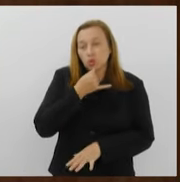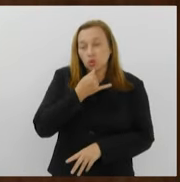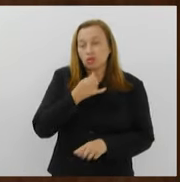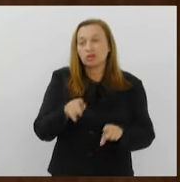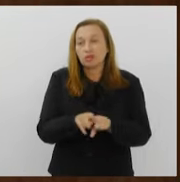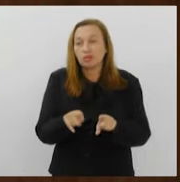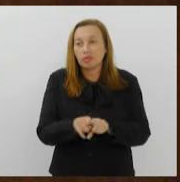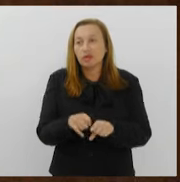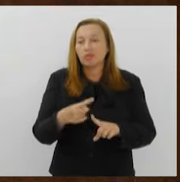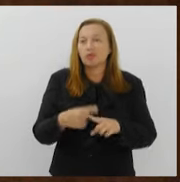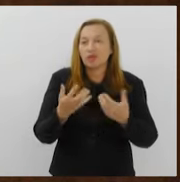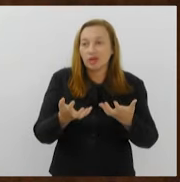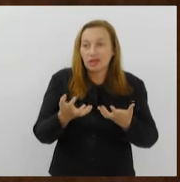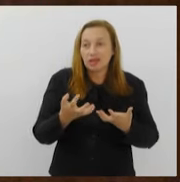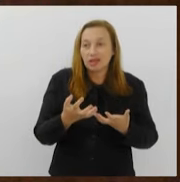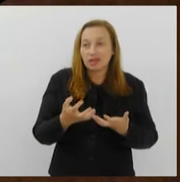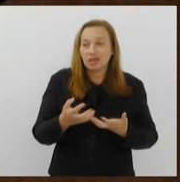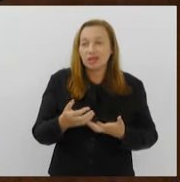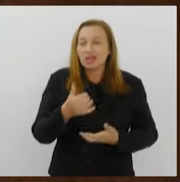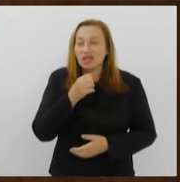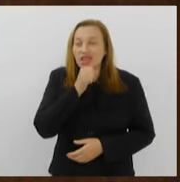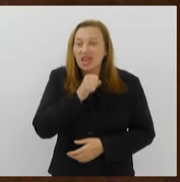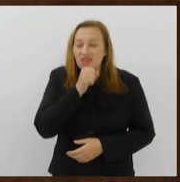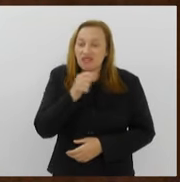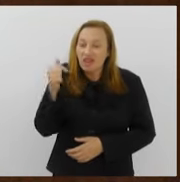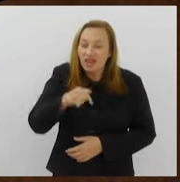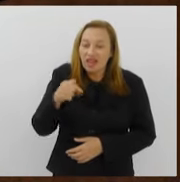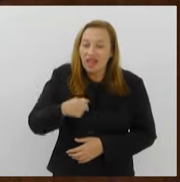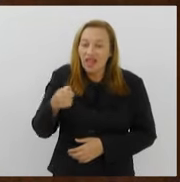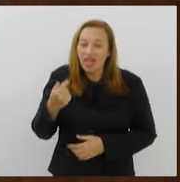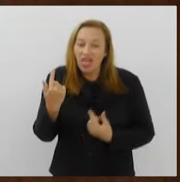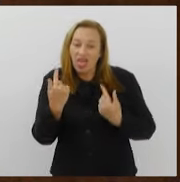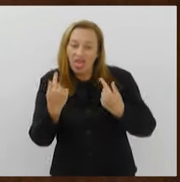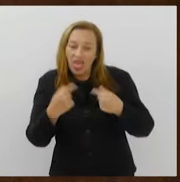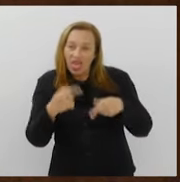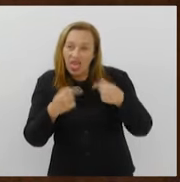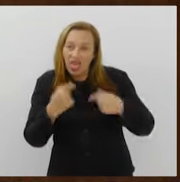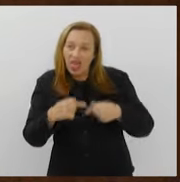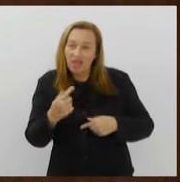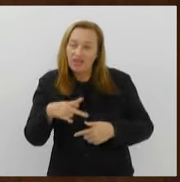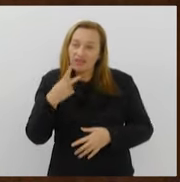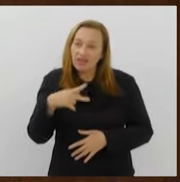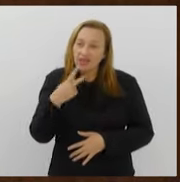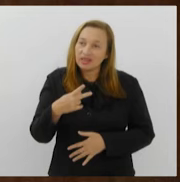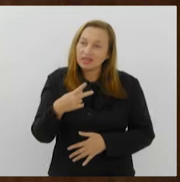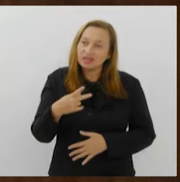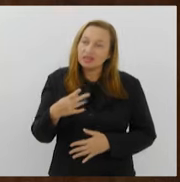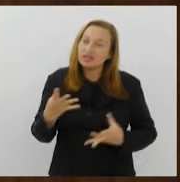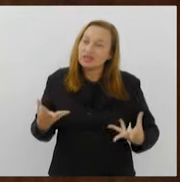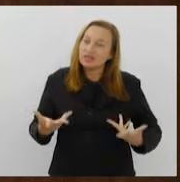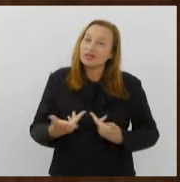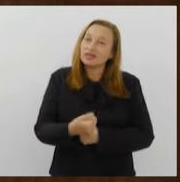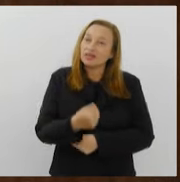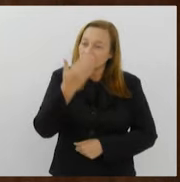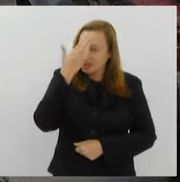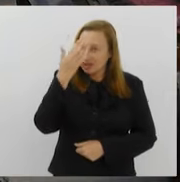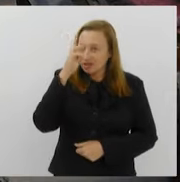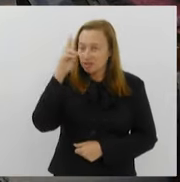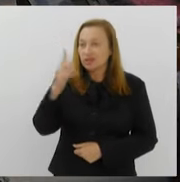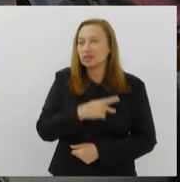porque eu queria... Aquele velho aqui no meu ouvido, aqui reclamando, falando, porque ele era uma pessoa sensacional. Muito obrigado,